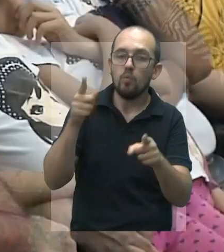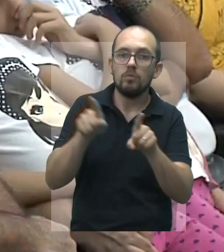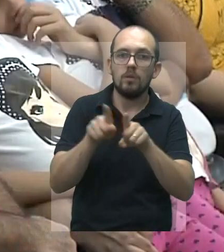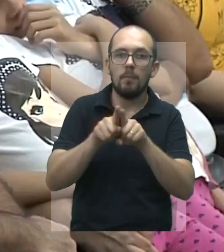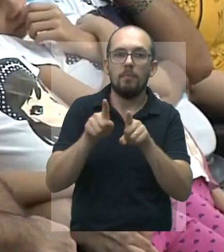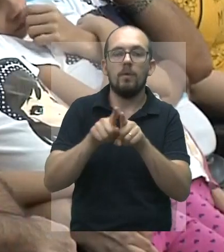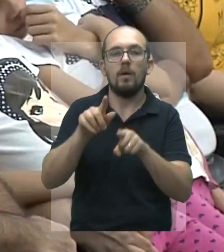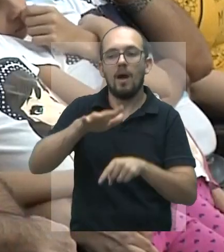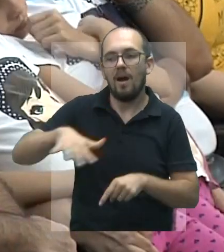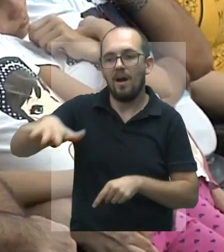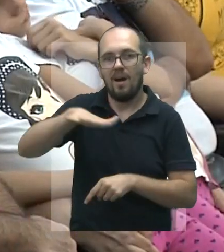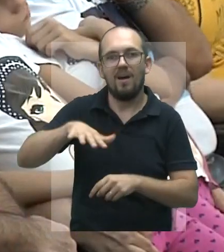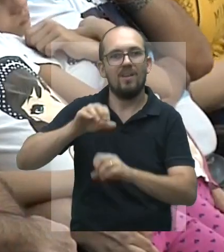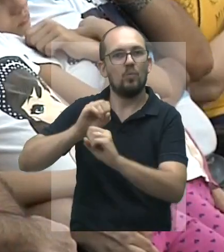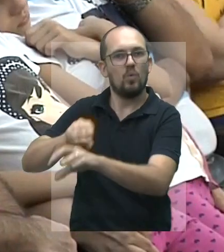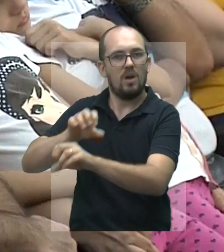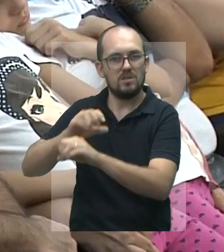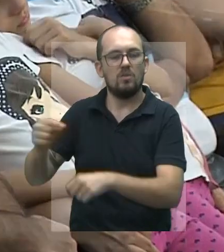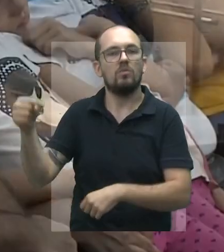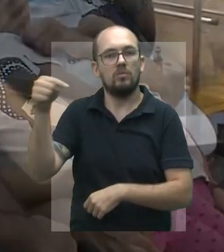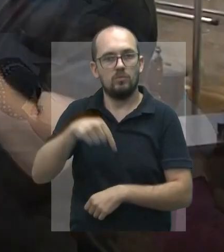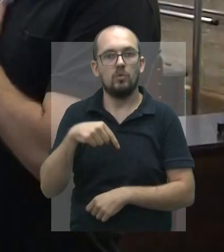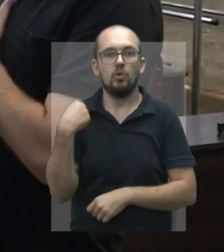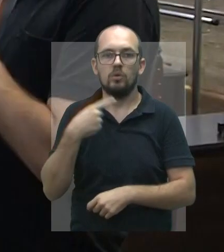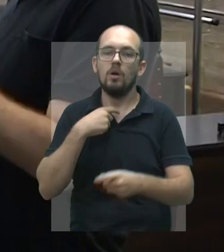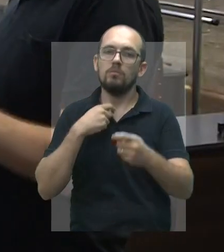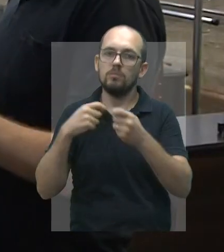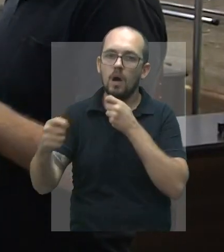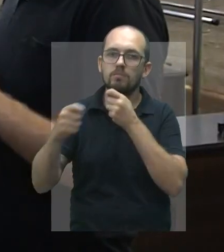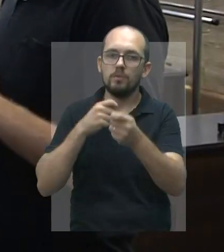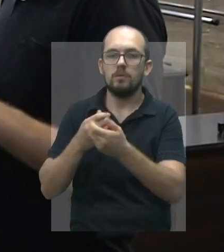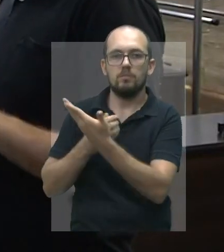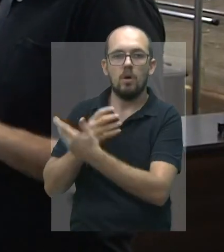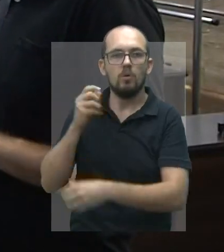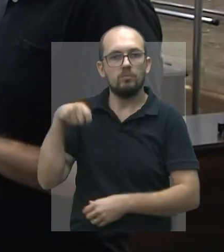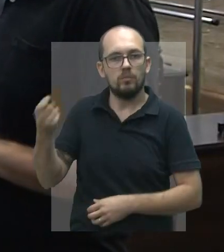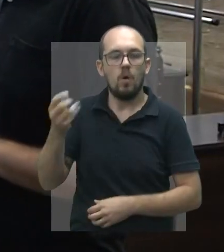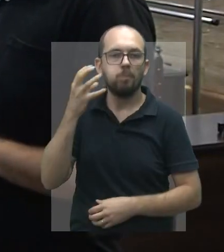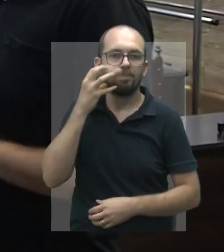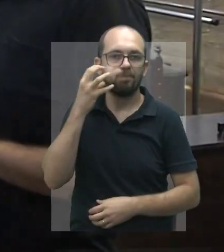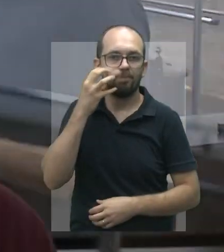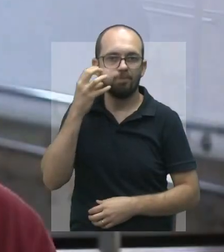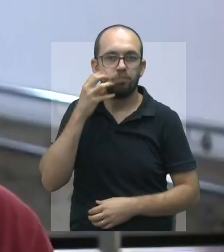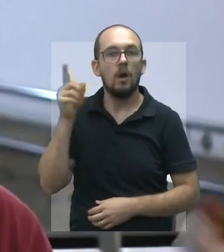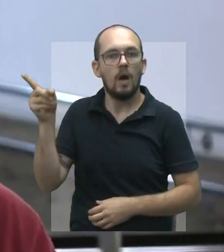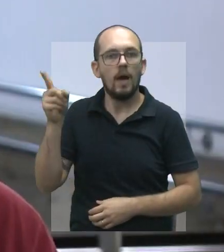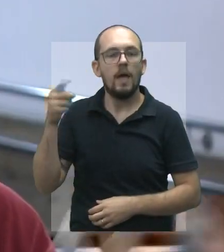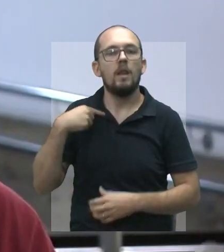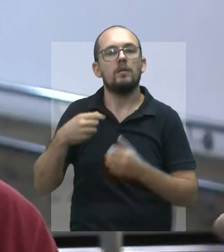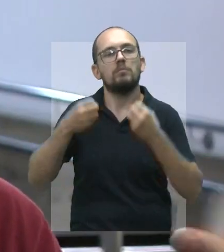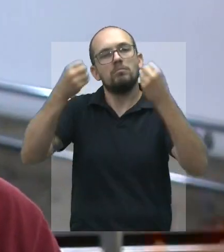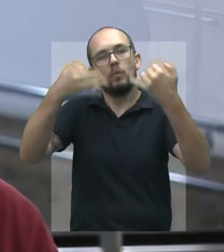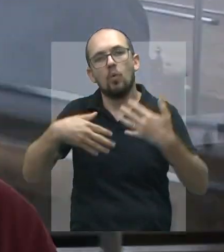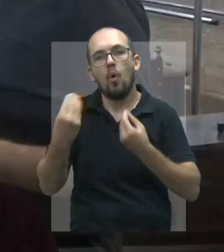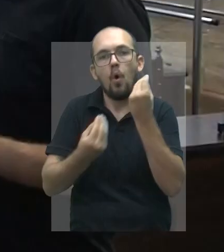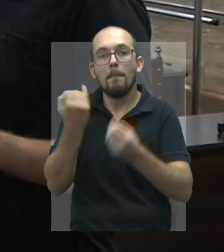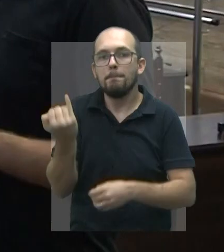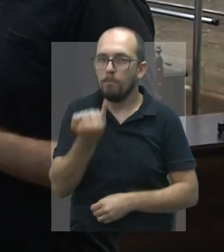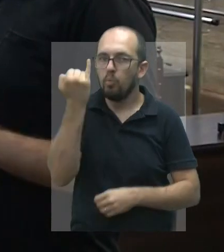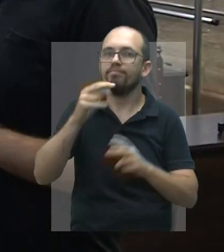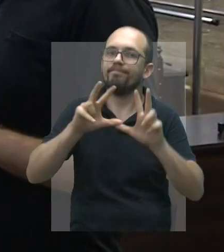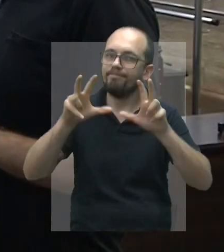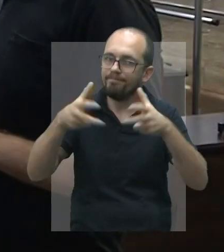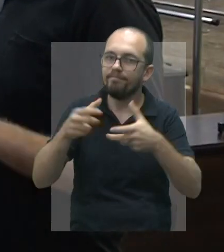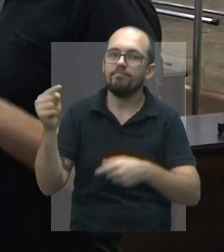ligados à área da educação. A nossa equipe conversou com o Fernando Ramazini, que ressaltou a importância de a Câmara trazer